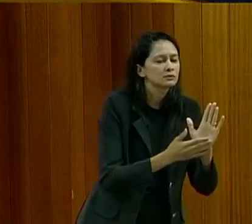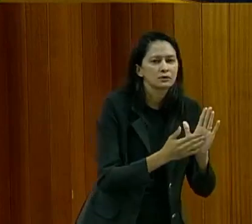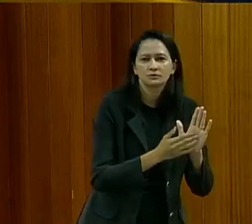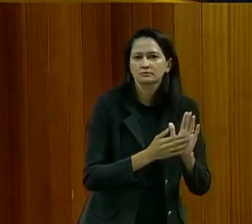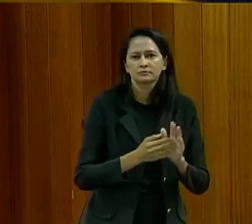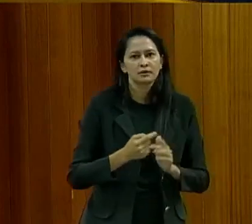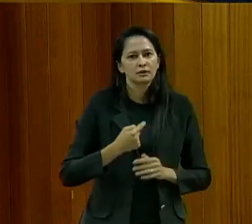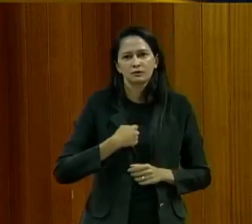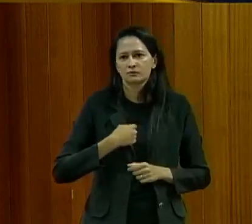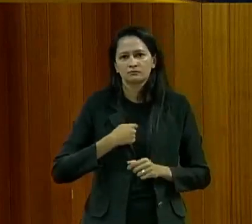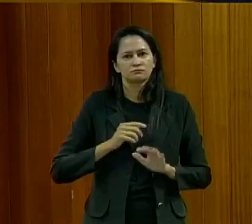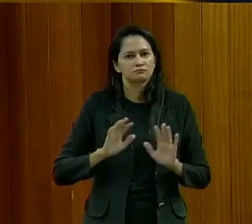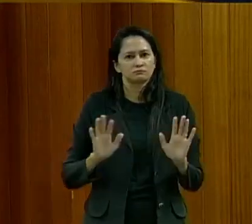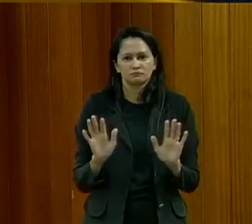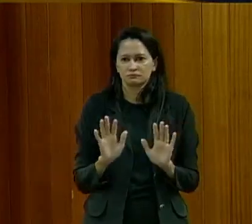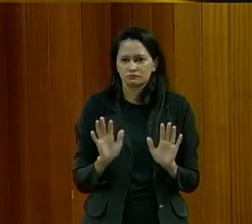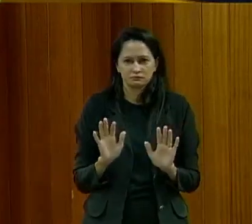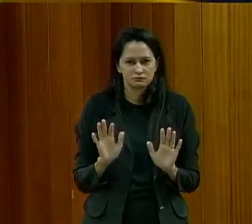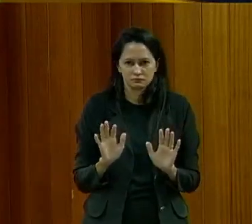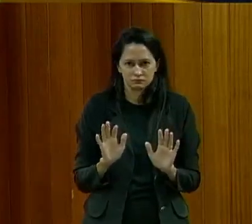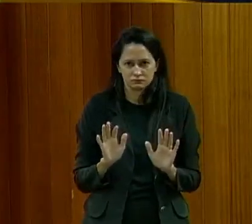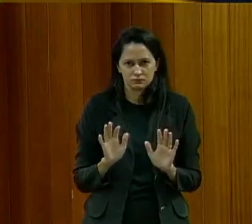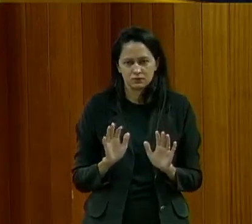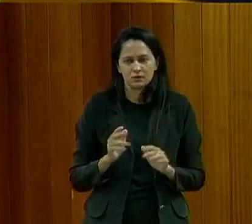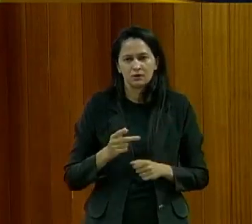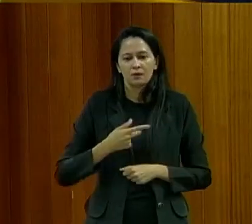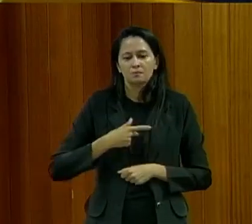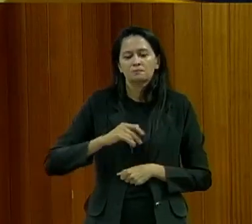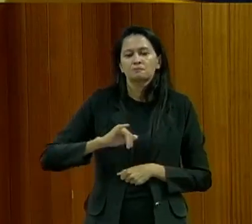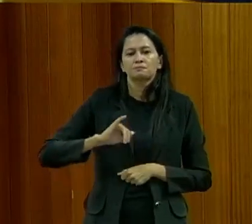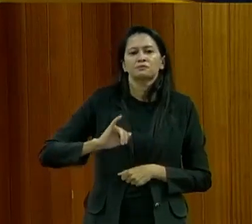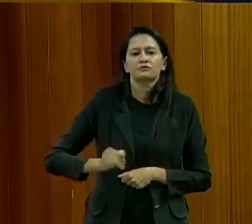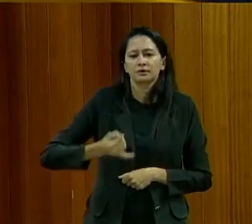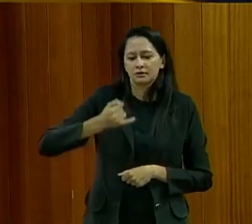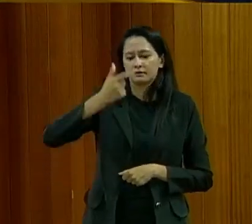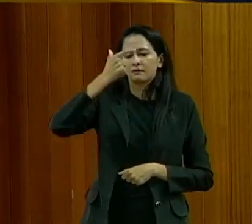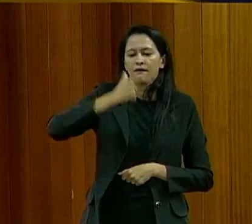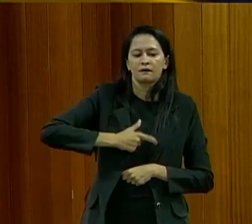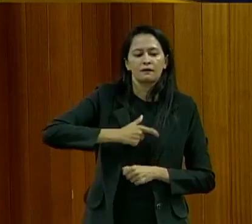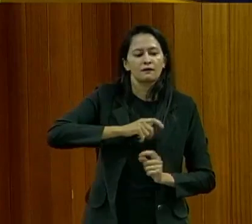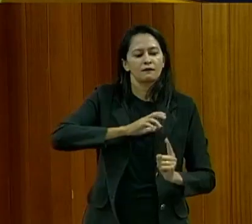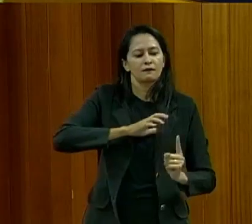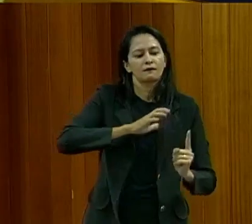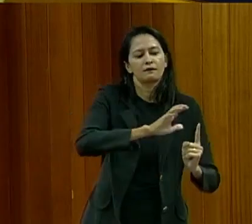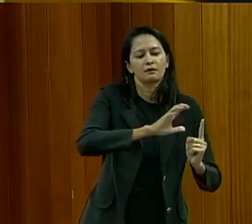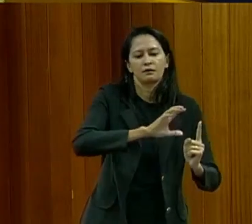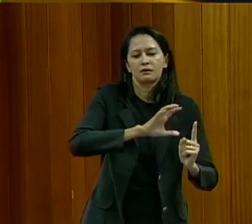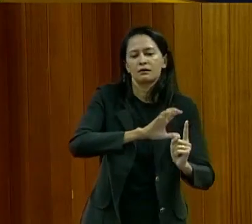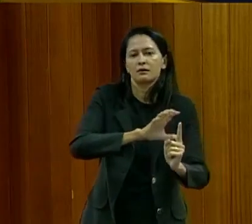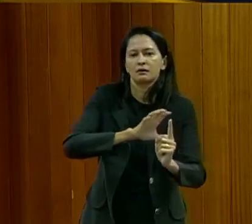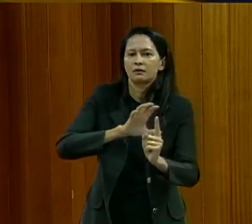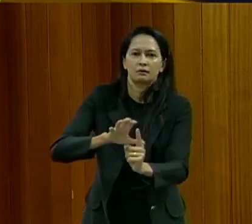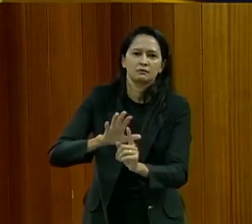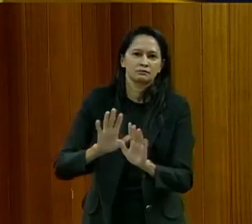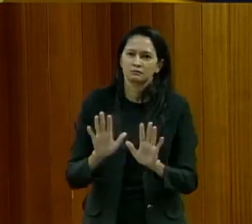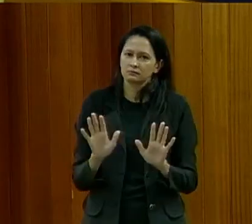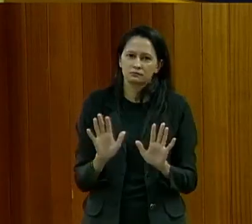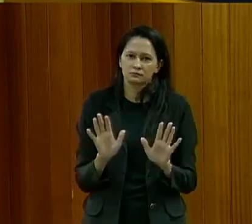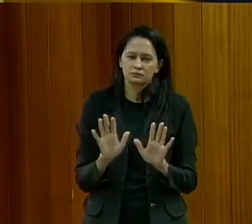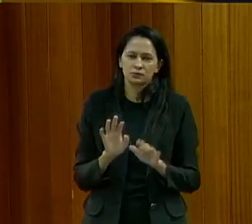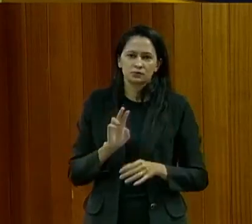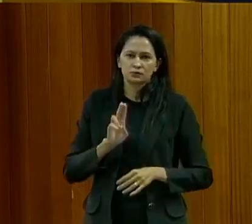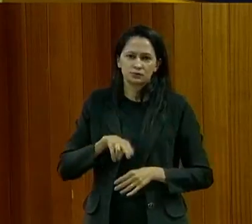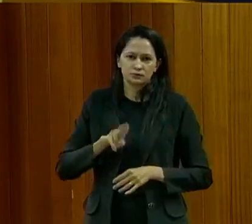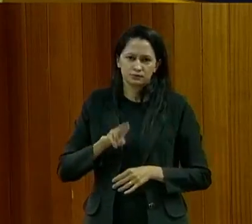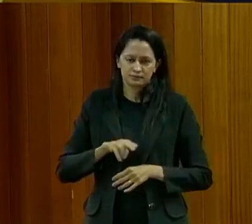desse tipo de expediente para poder fazer qualquer ato nessa casa. Diferente de outras comissões, como